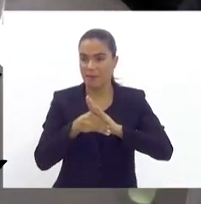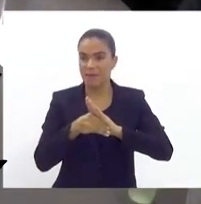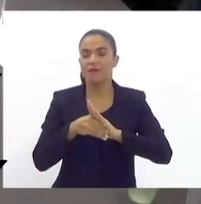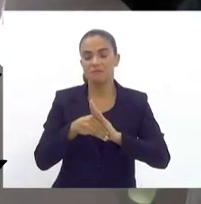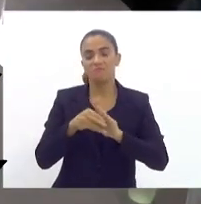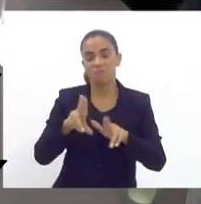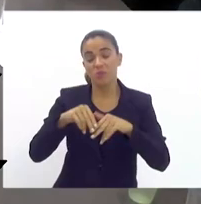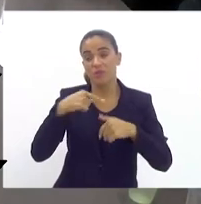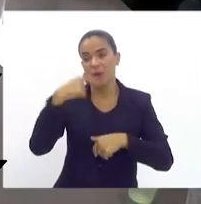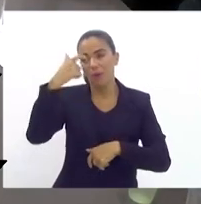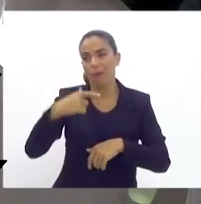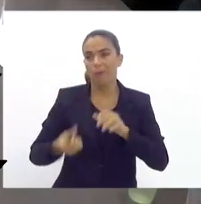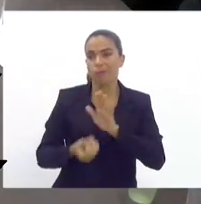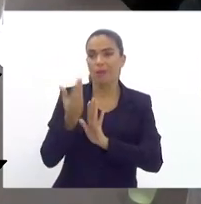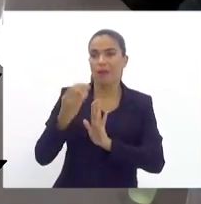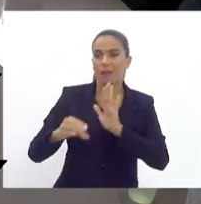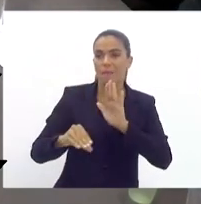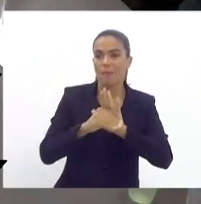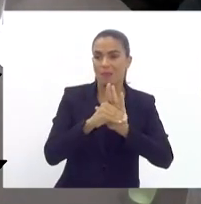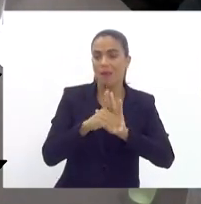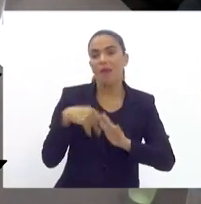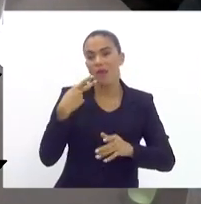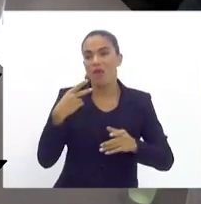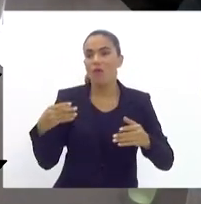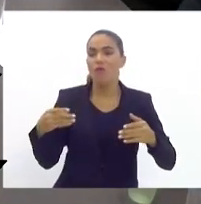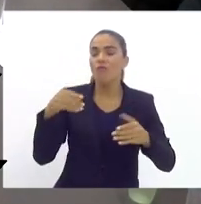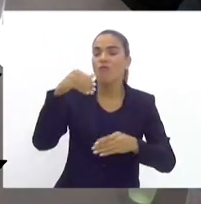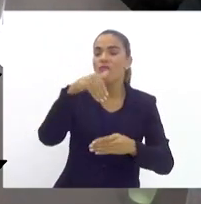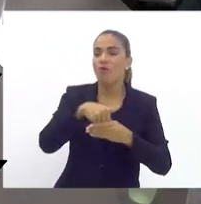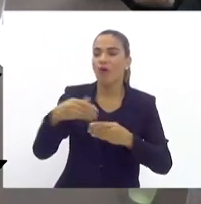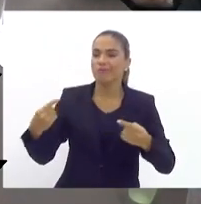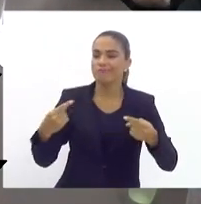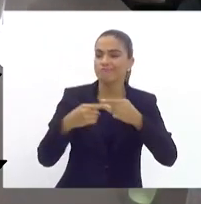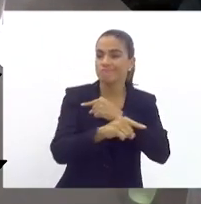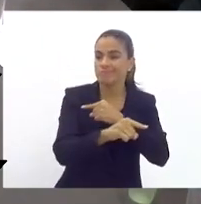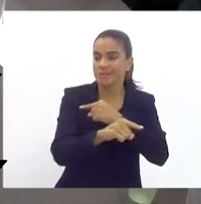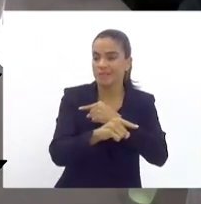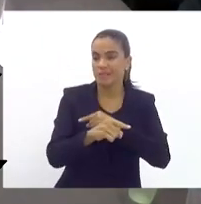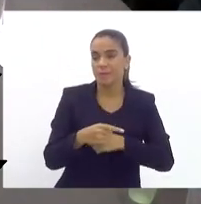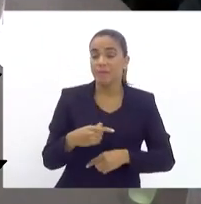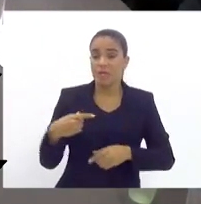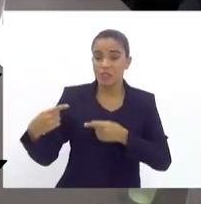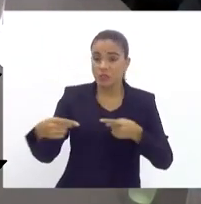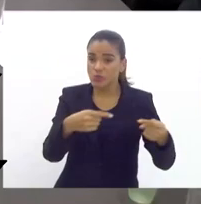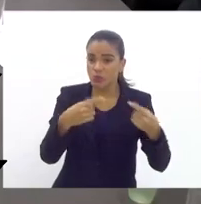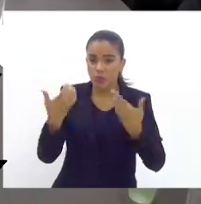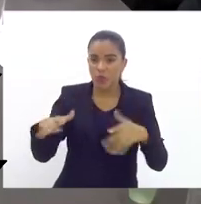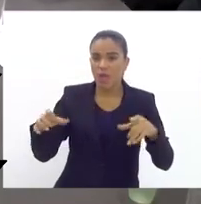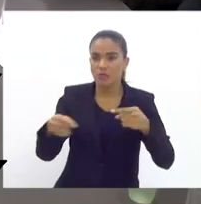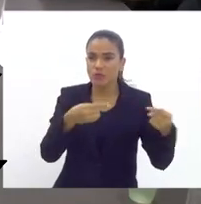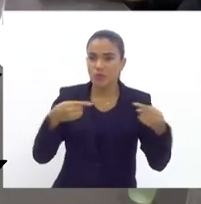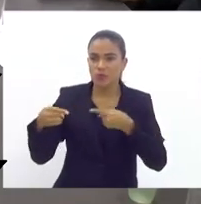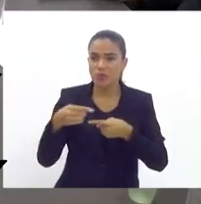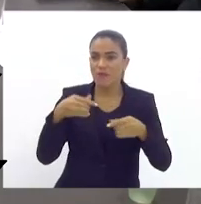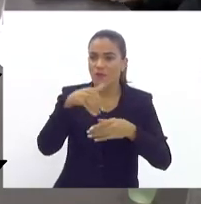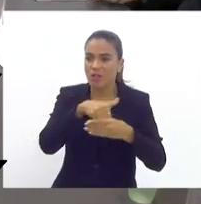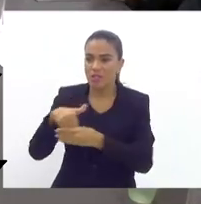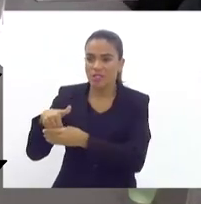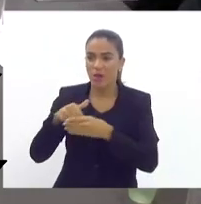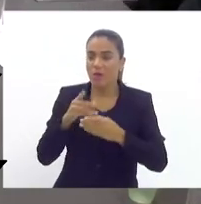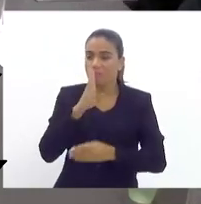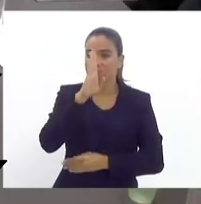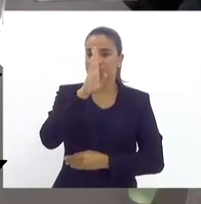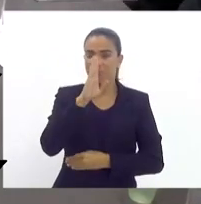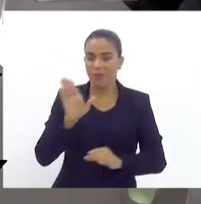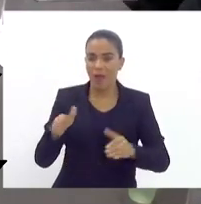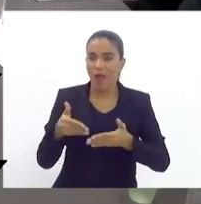isso que eu fiz a emenda. Não vou apresentar voto divergente pela prejudicabilidade, não. É, em discussão, não havendo quem queira discutir, em votação, senhores que aprovam,